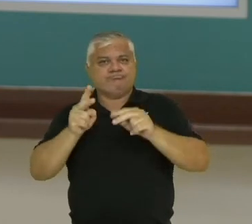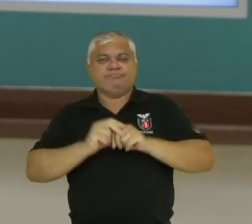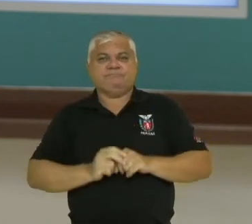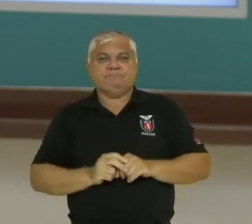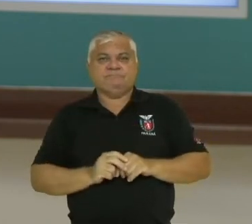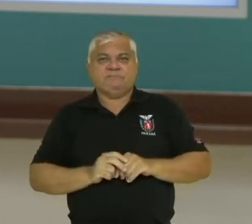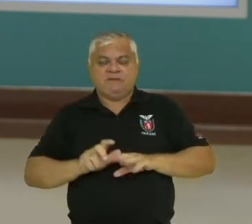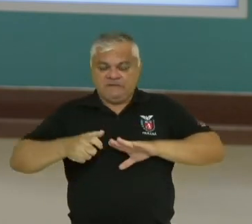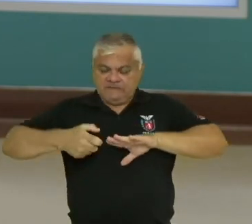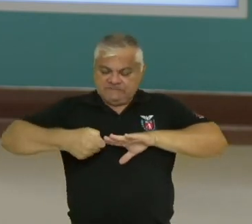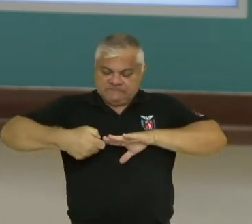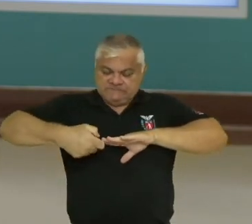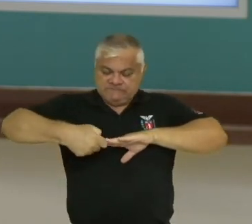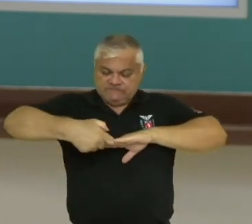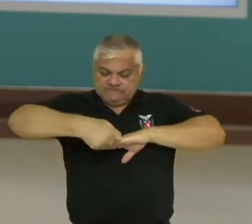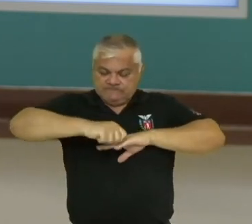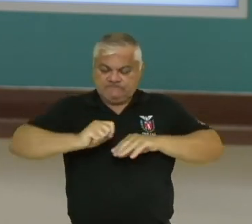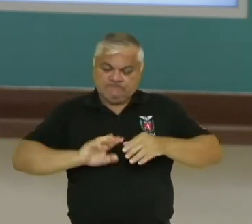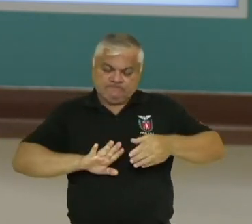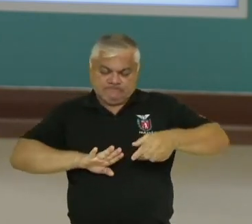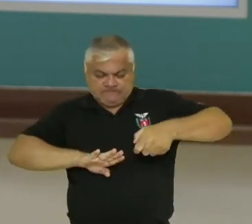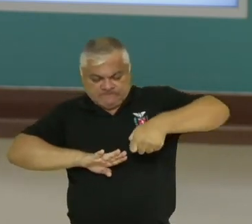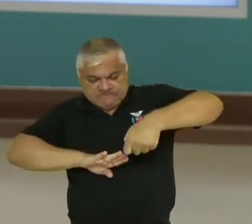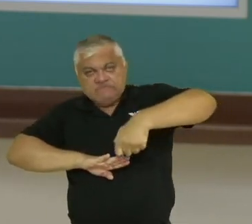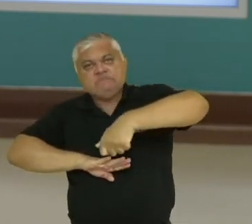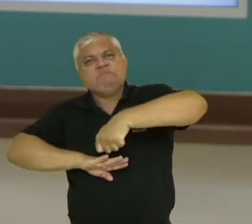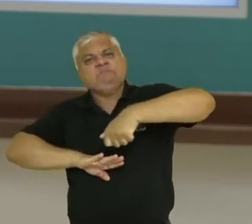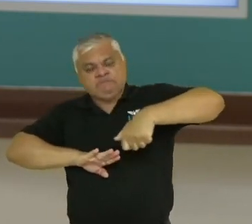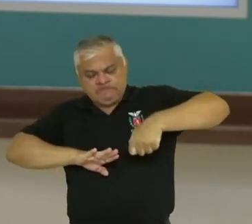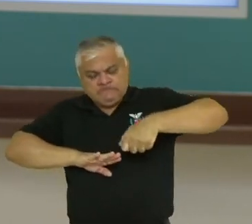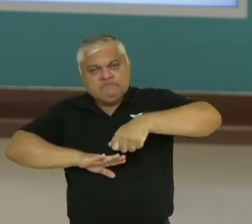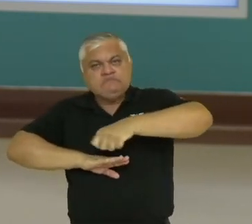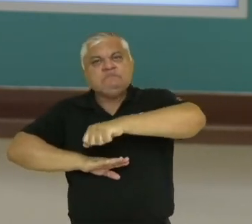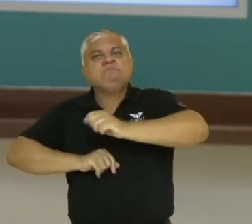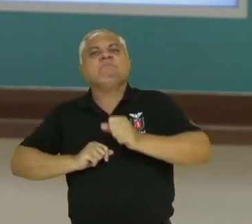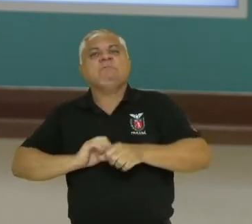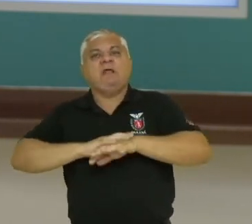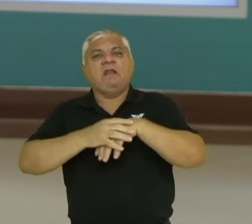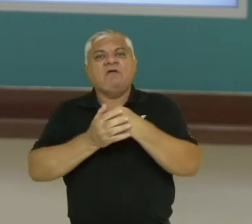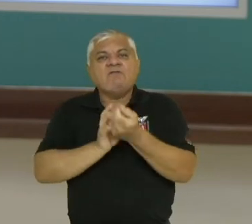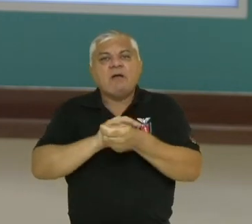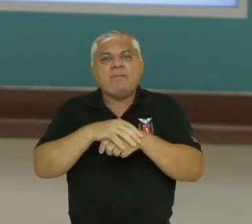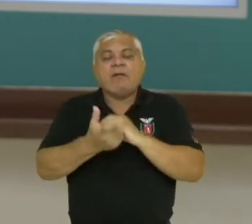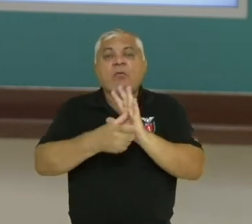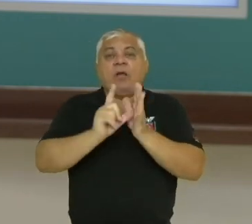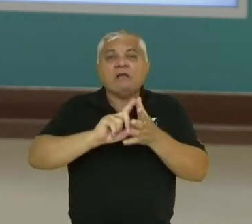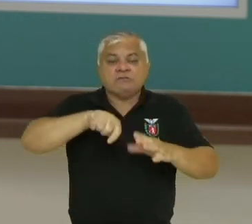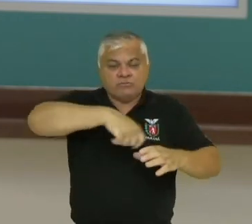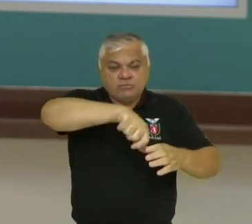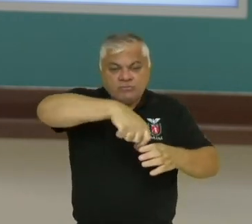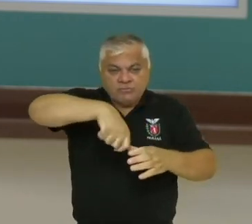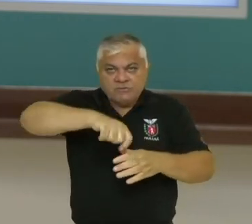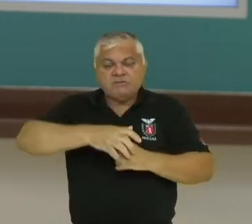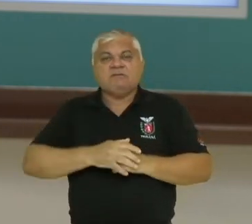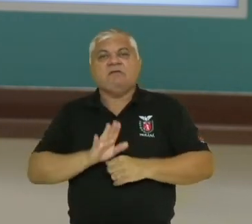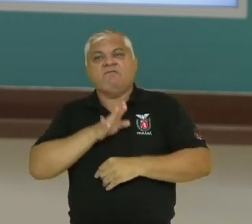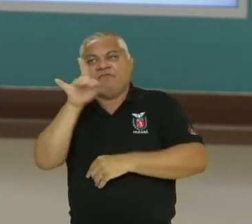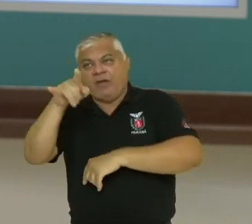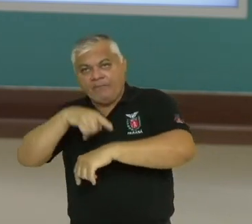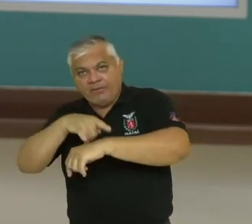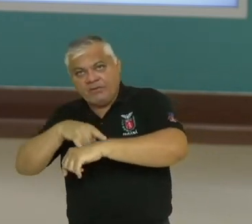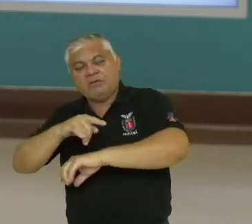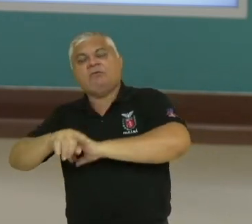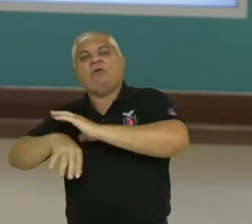as unhas e limpá-las, lavar as mãos ao manipular os alimentos e sair do banheiro, entre outros.